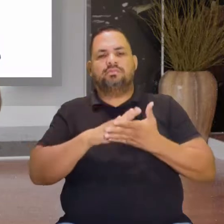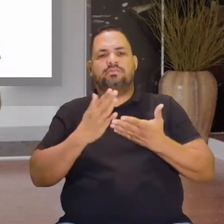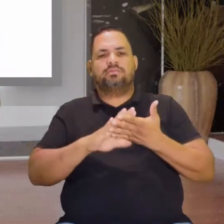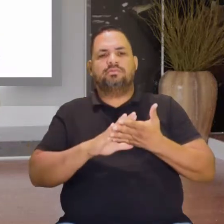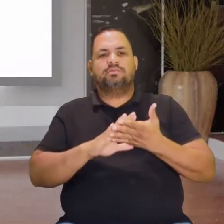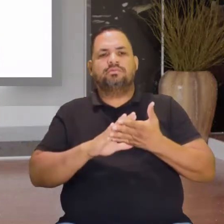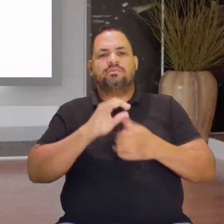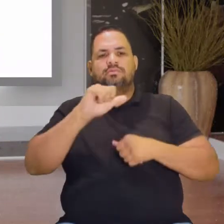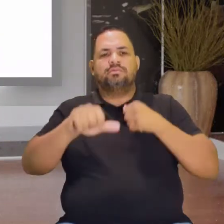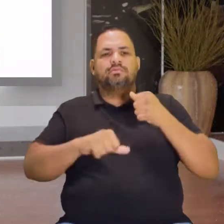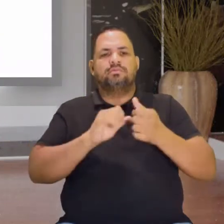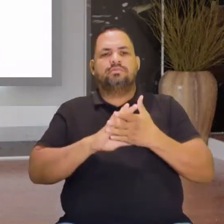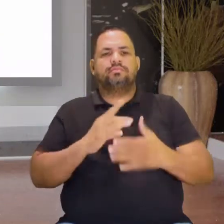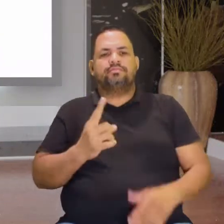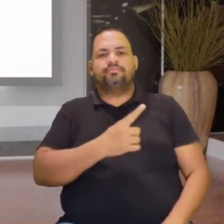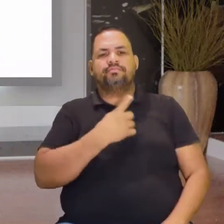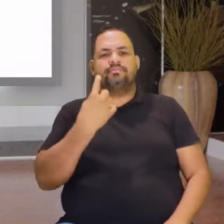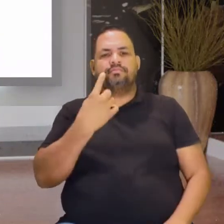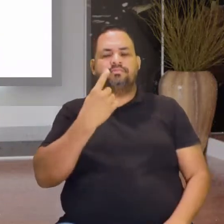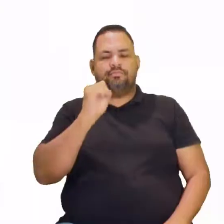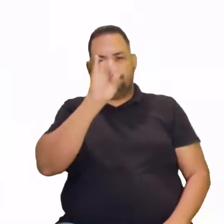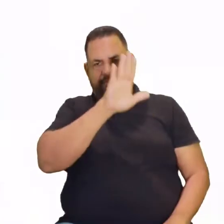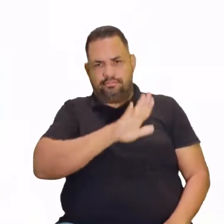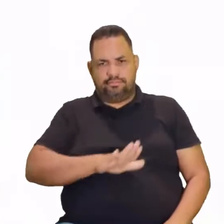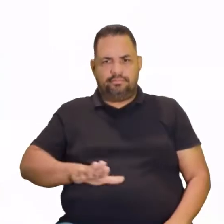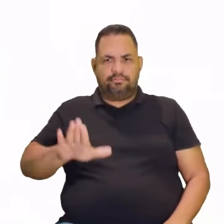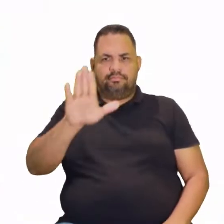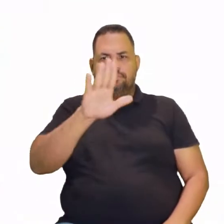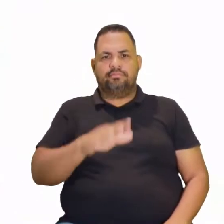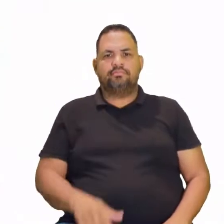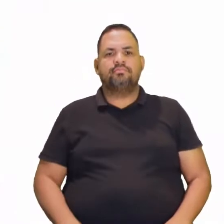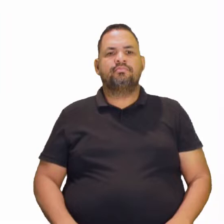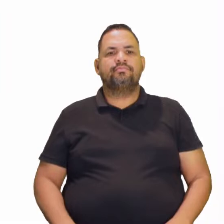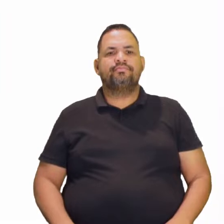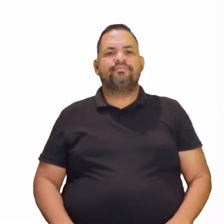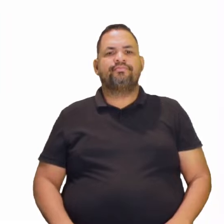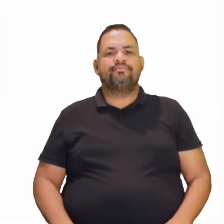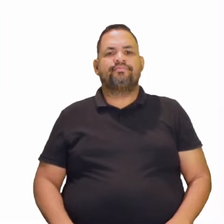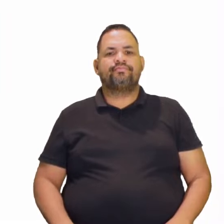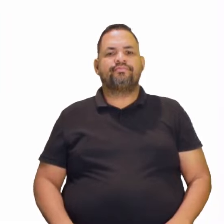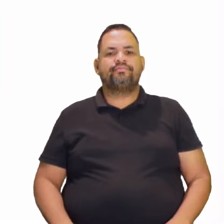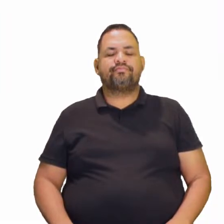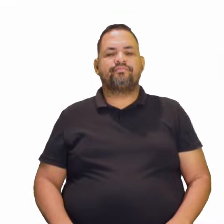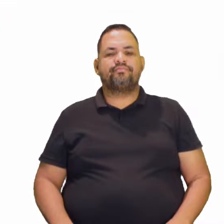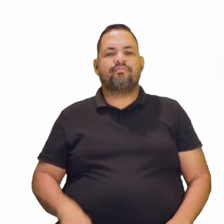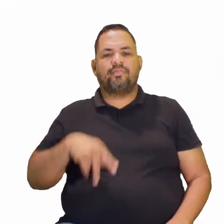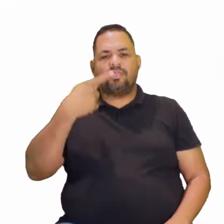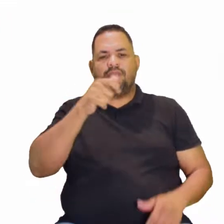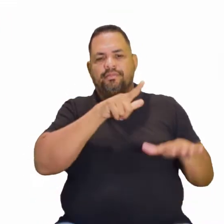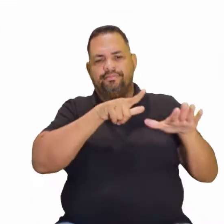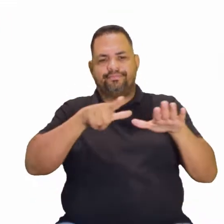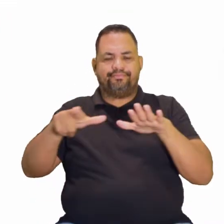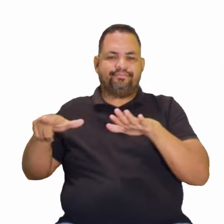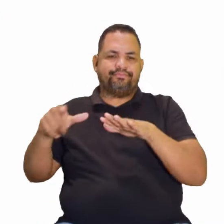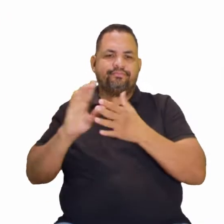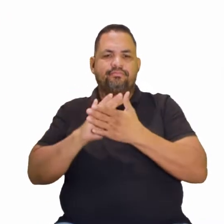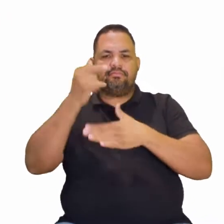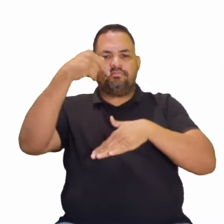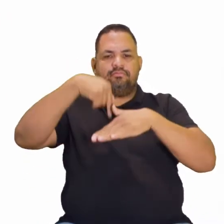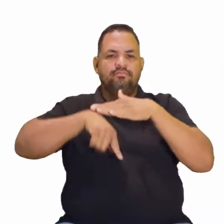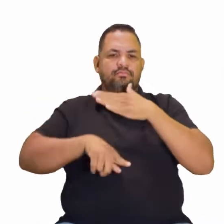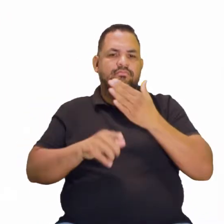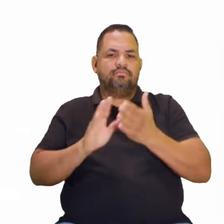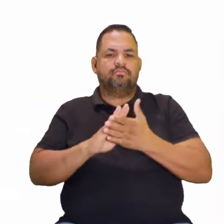nacional. Então ali nós trouxemos essa imagem aí, já falando da Semana de Arte Moderna, estaremos, né, aprofundando